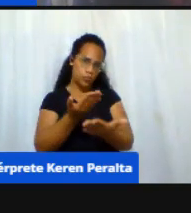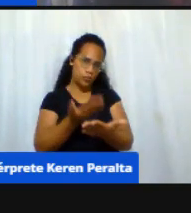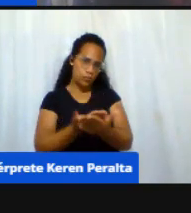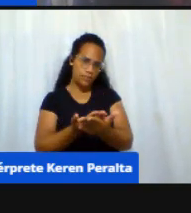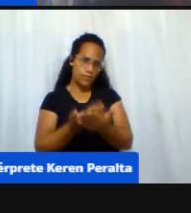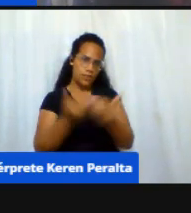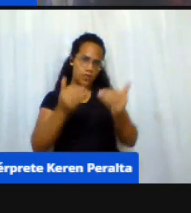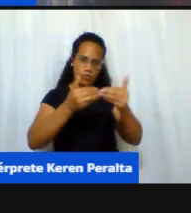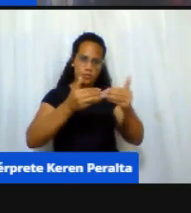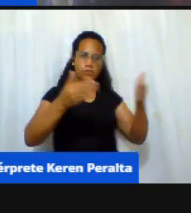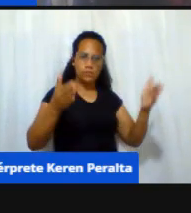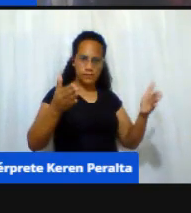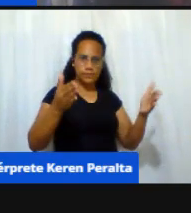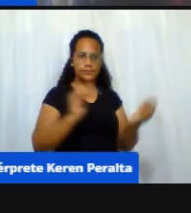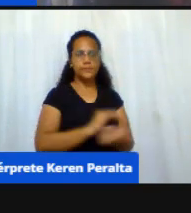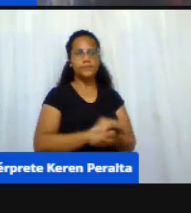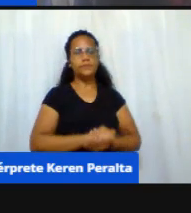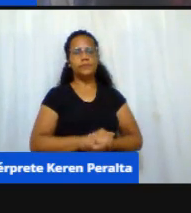disponibilizados.